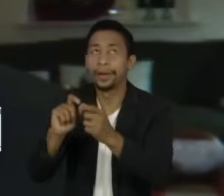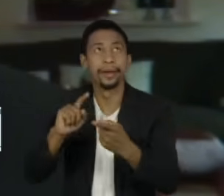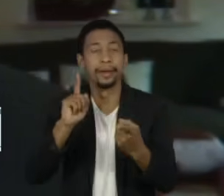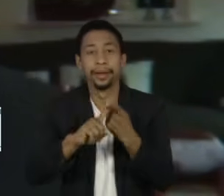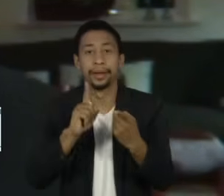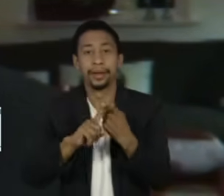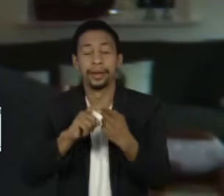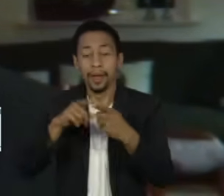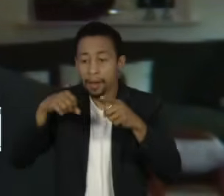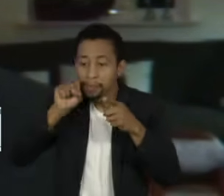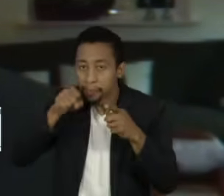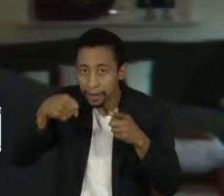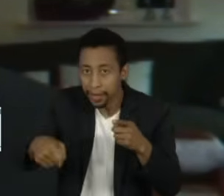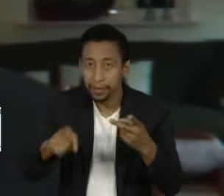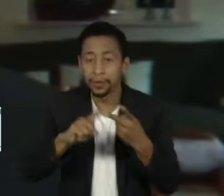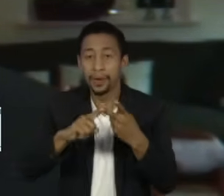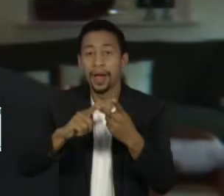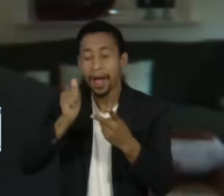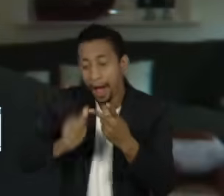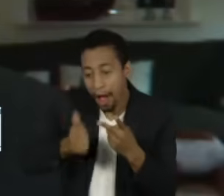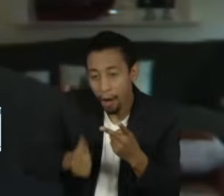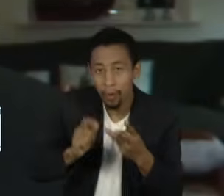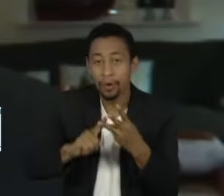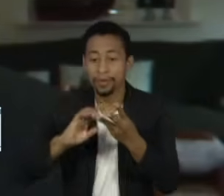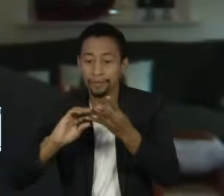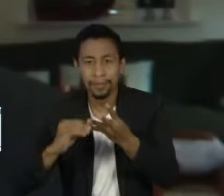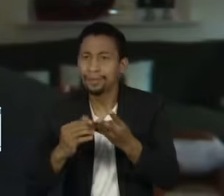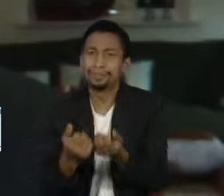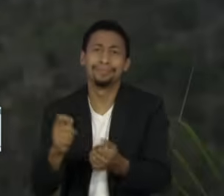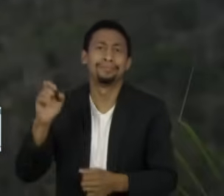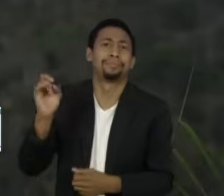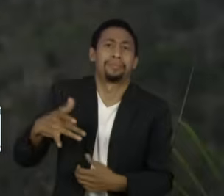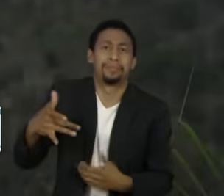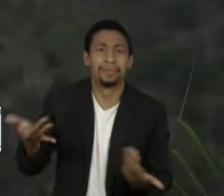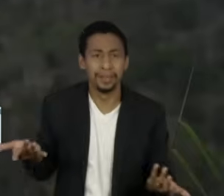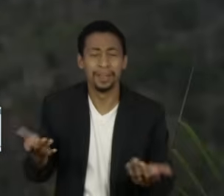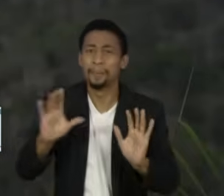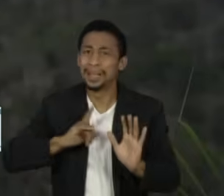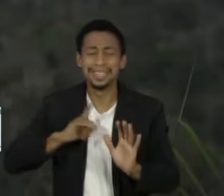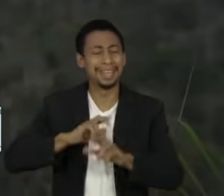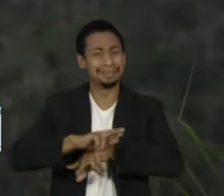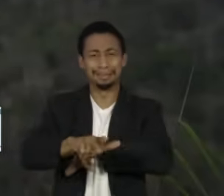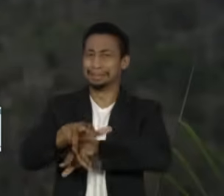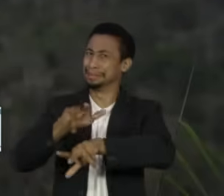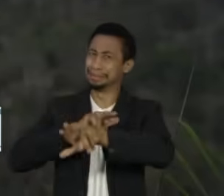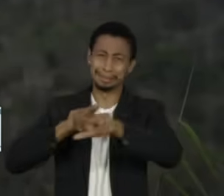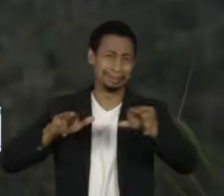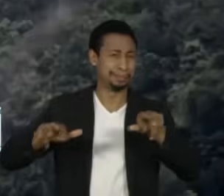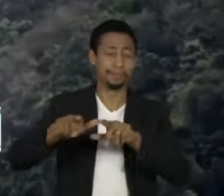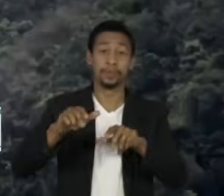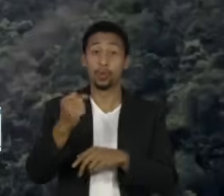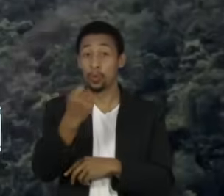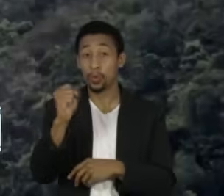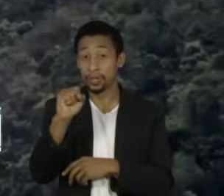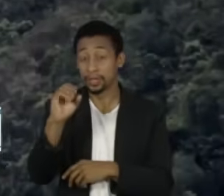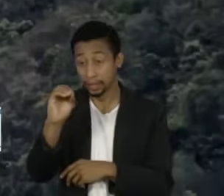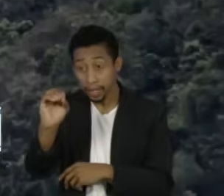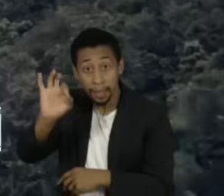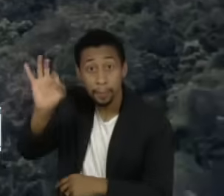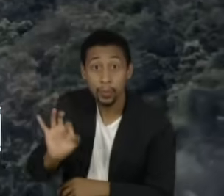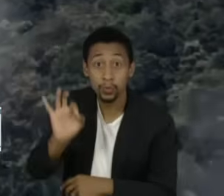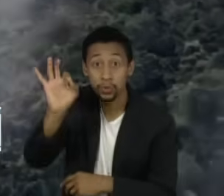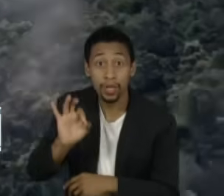que identificamos mais de 7.000 plantas disponíveis para a alimentação mundial. 80% do biocombustível